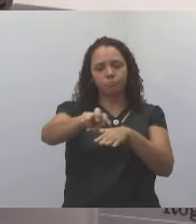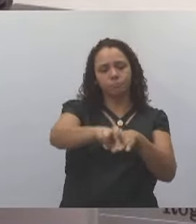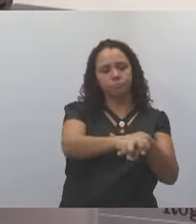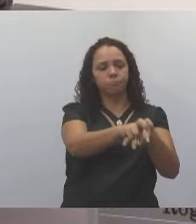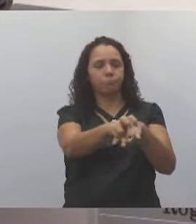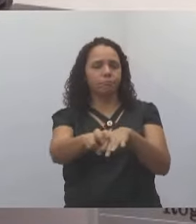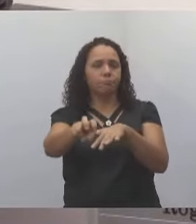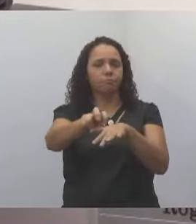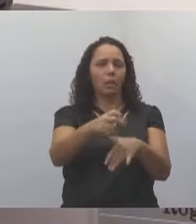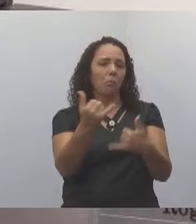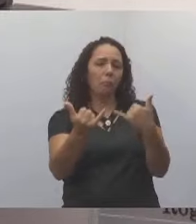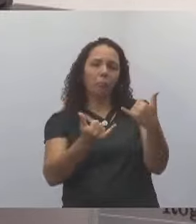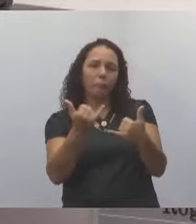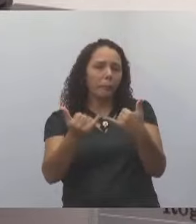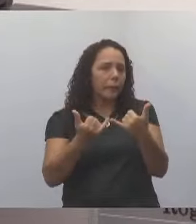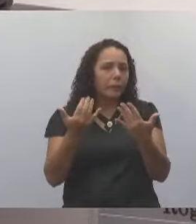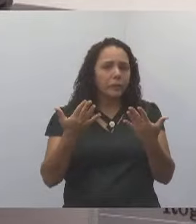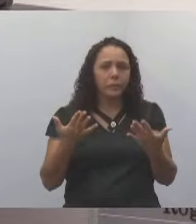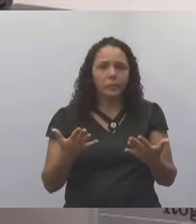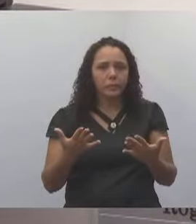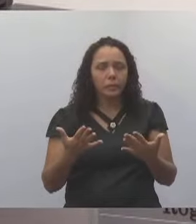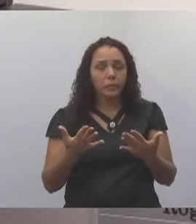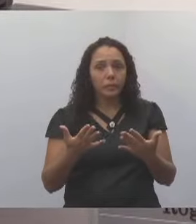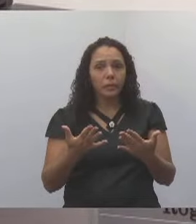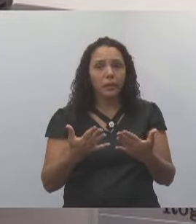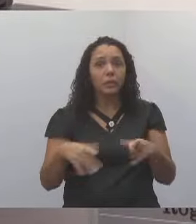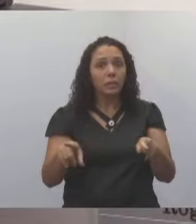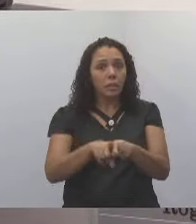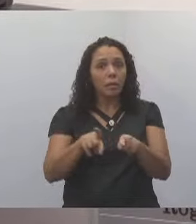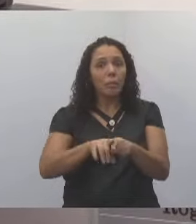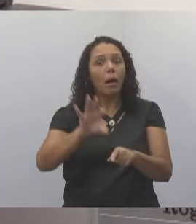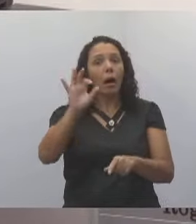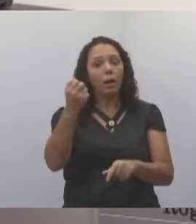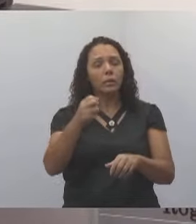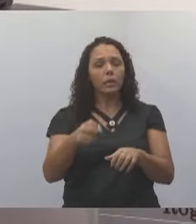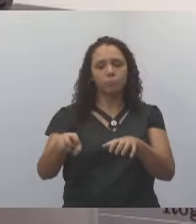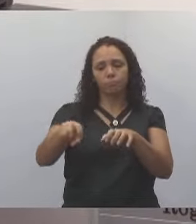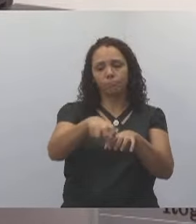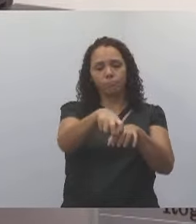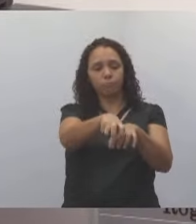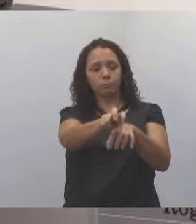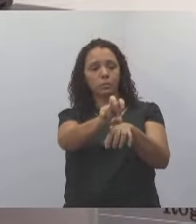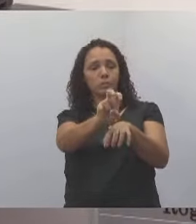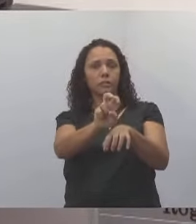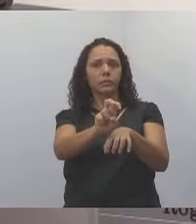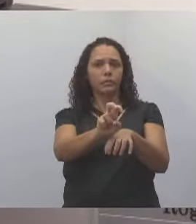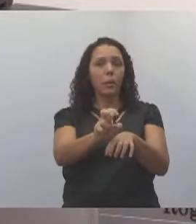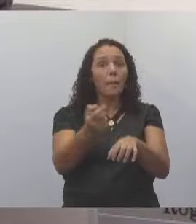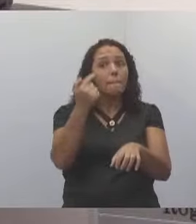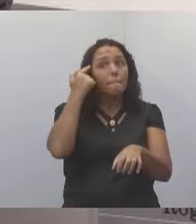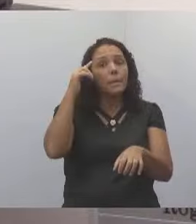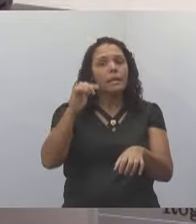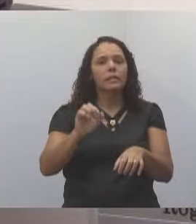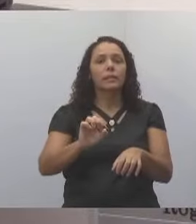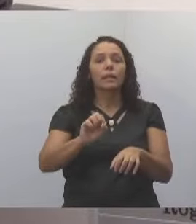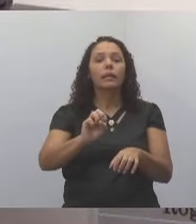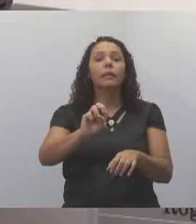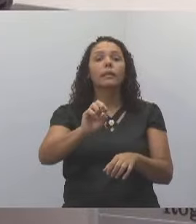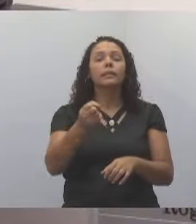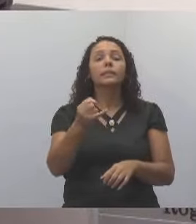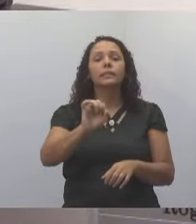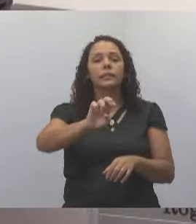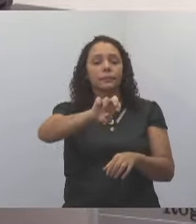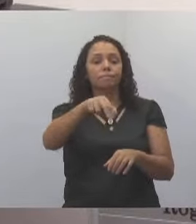lá e para cá. Tem aqueles que até empinam a moto na frente do carro. E se cair no meio da via?